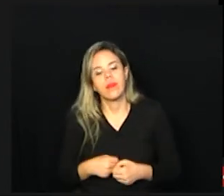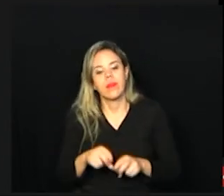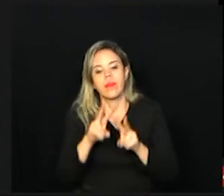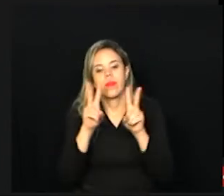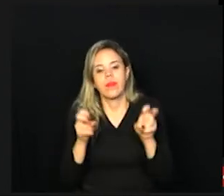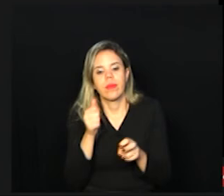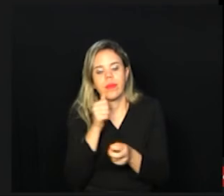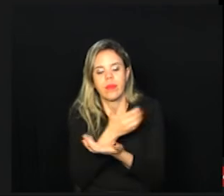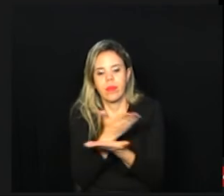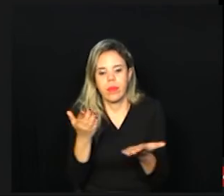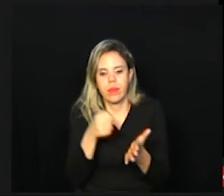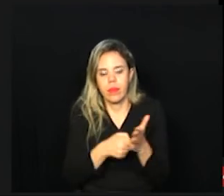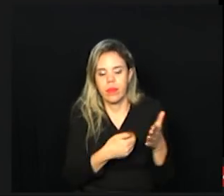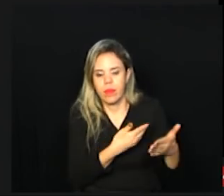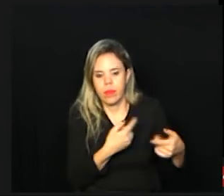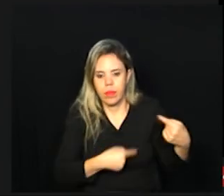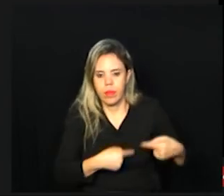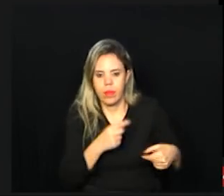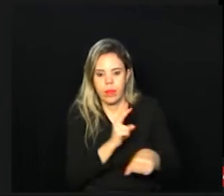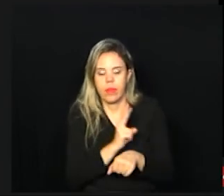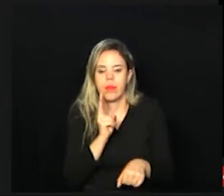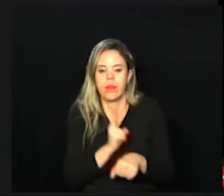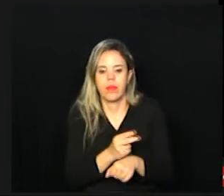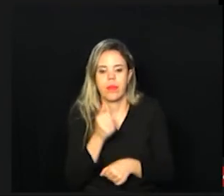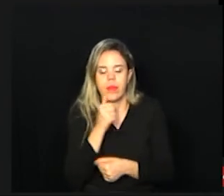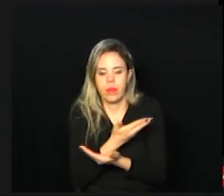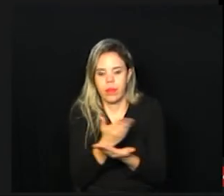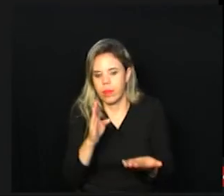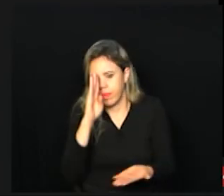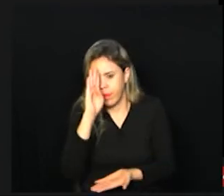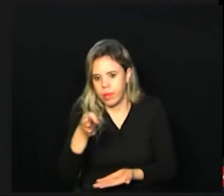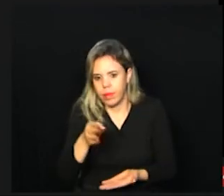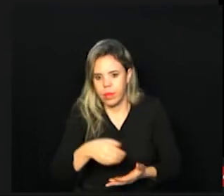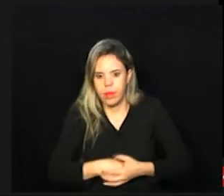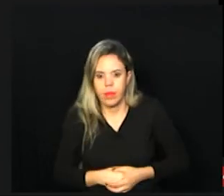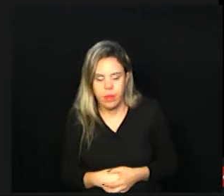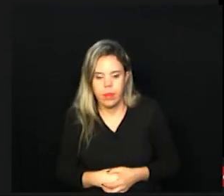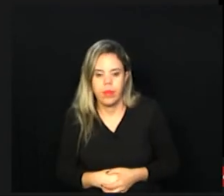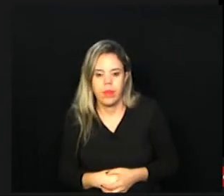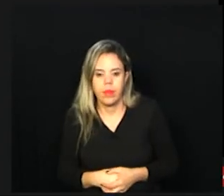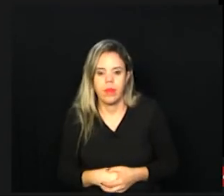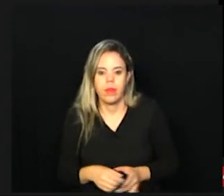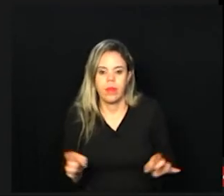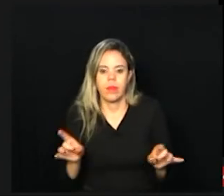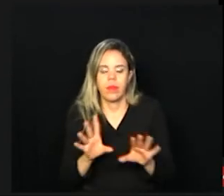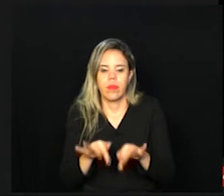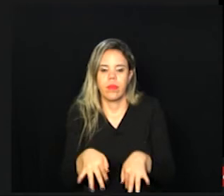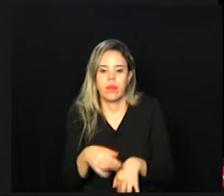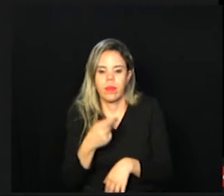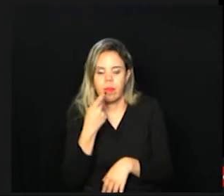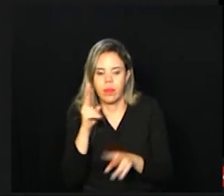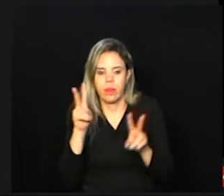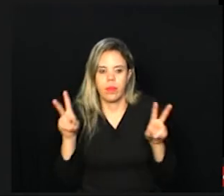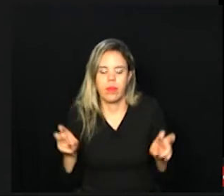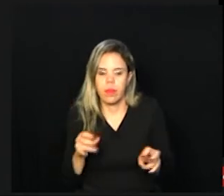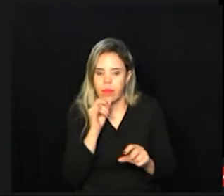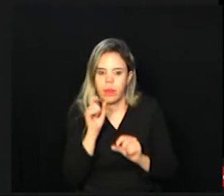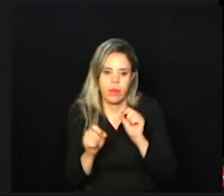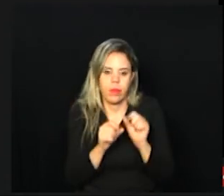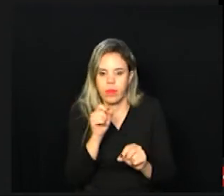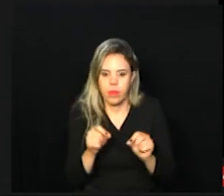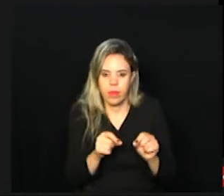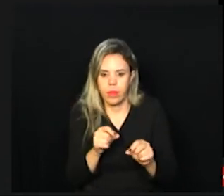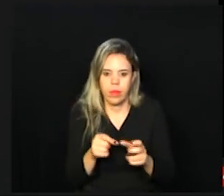às mulheres na política. Essa proteção para elas é fundamental. E, terminando dizendo, com relação